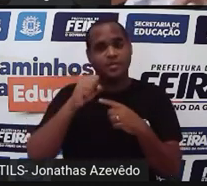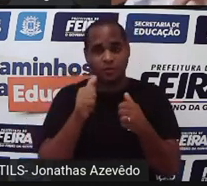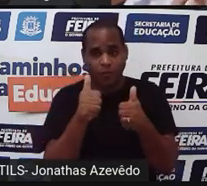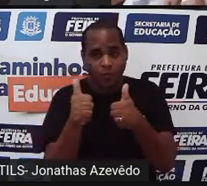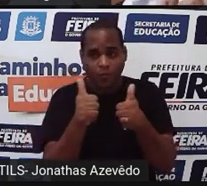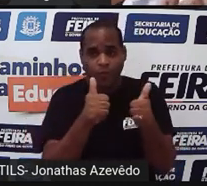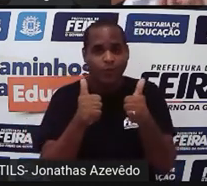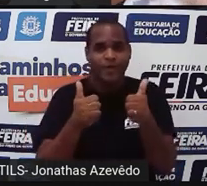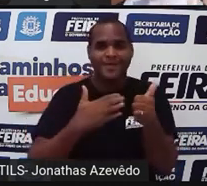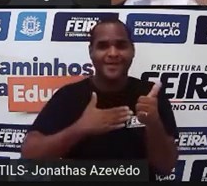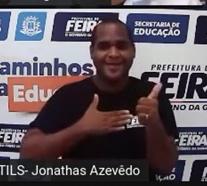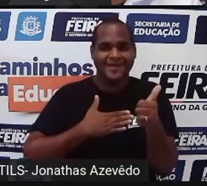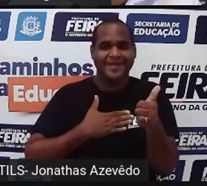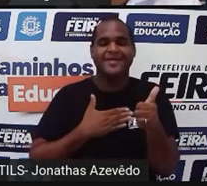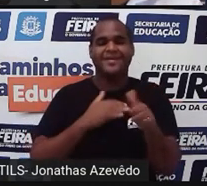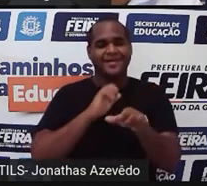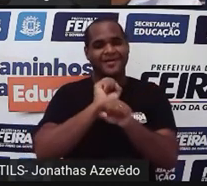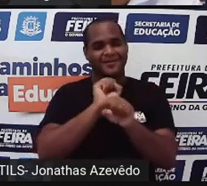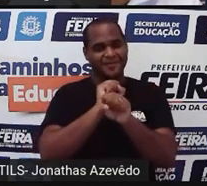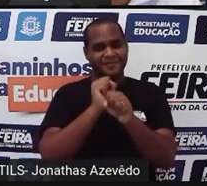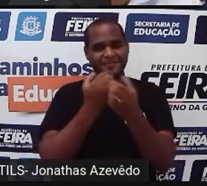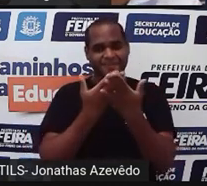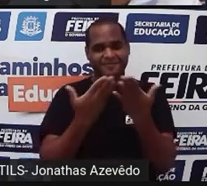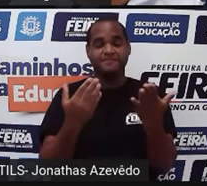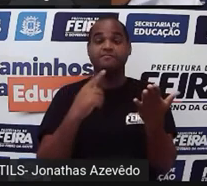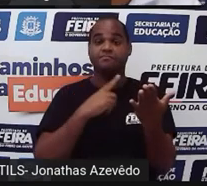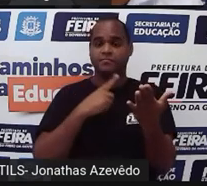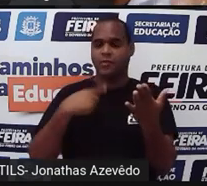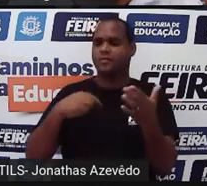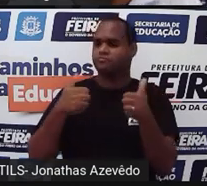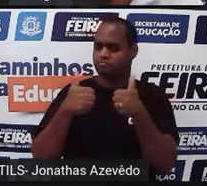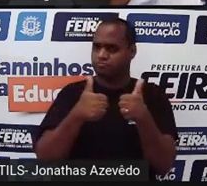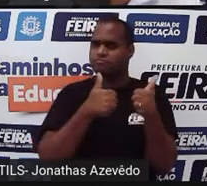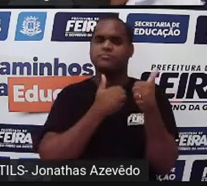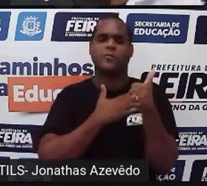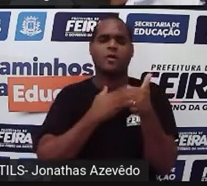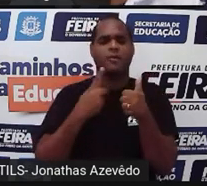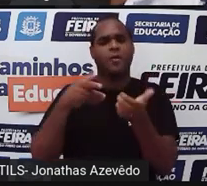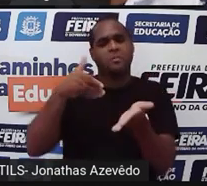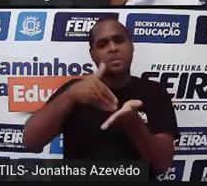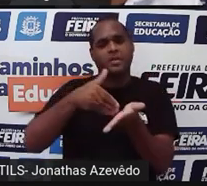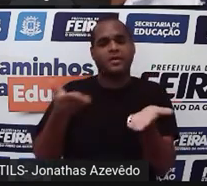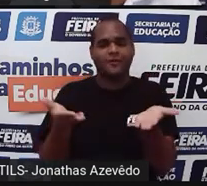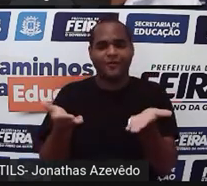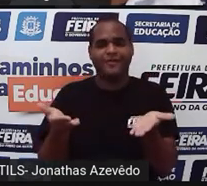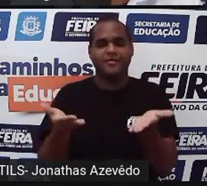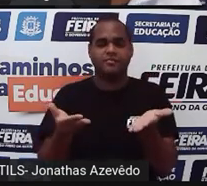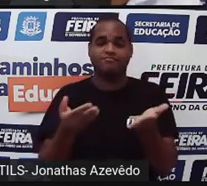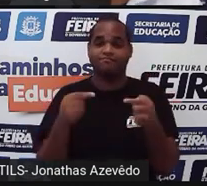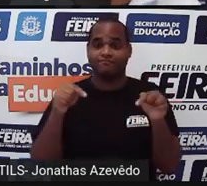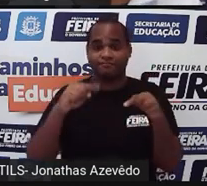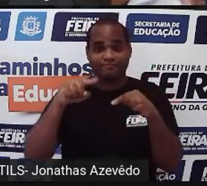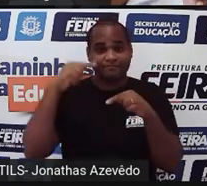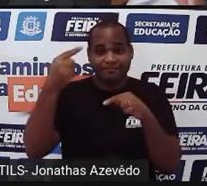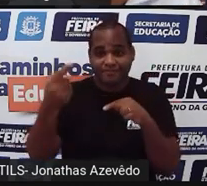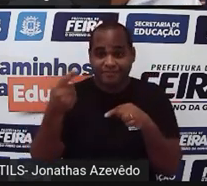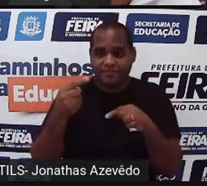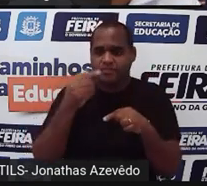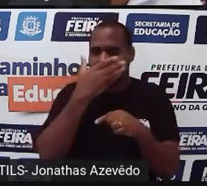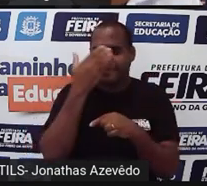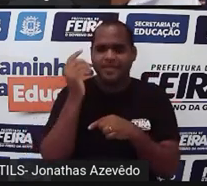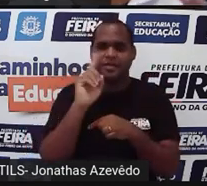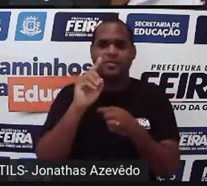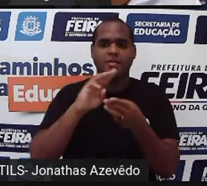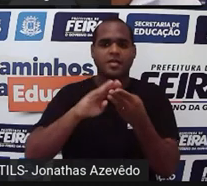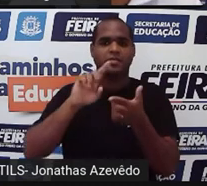Curtiu a nossa aula? Eu espero que sim, a gente aqui curtiu bastante. Mas a gente vai ficar por aqui. Desde já, até a próxima. Não